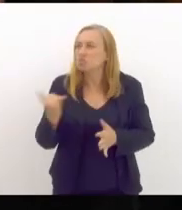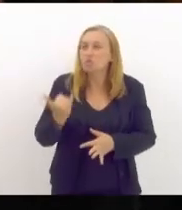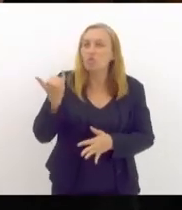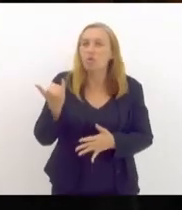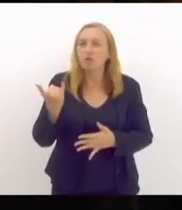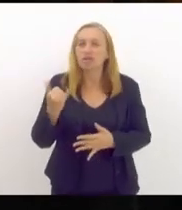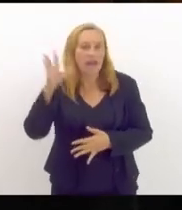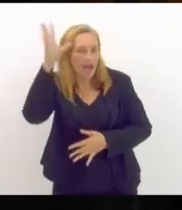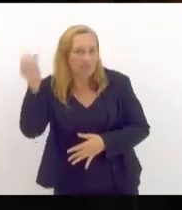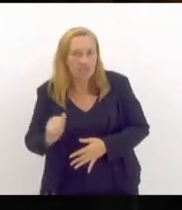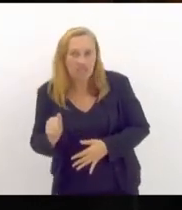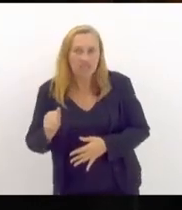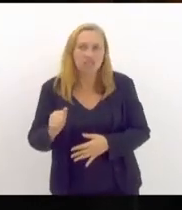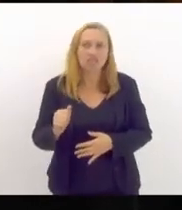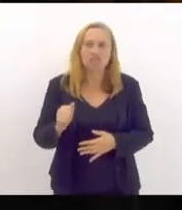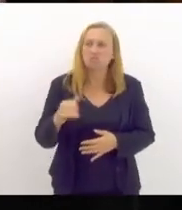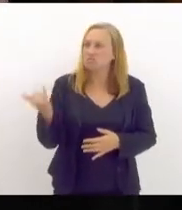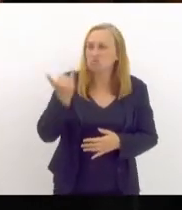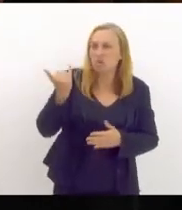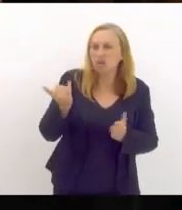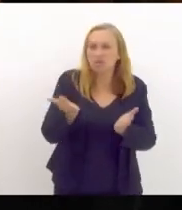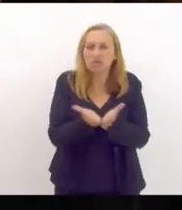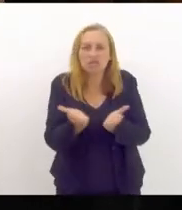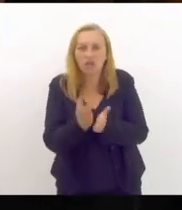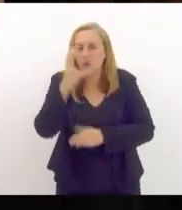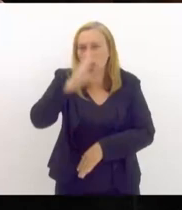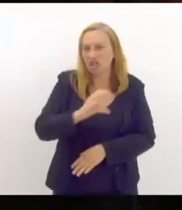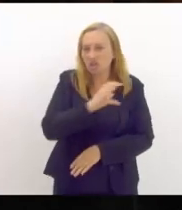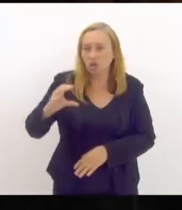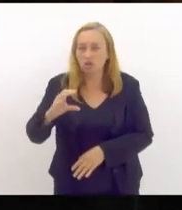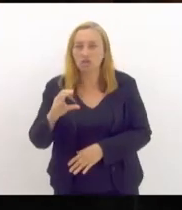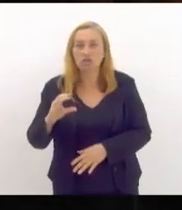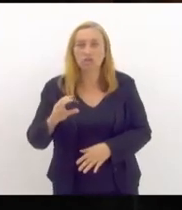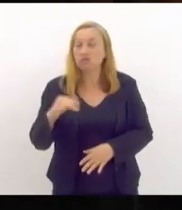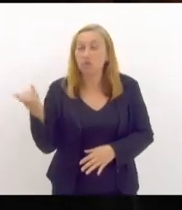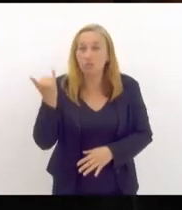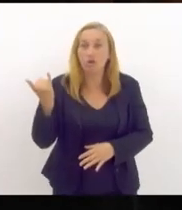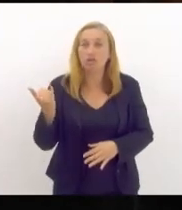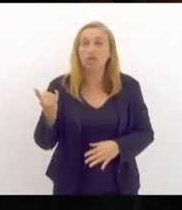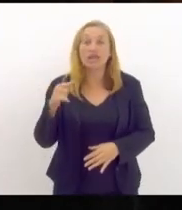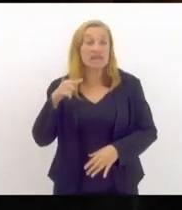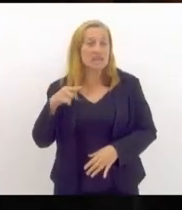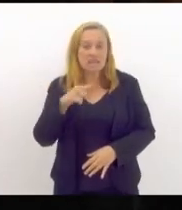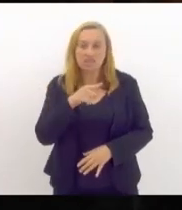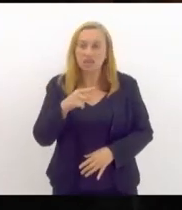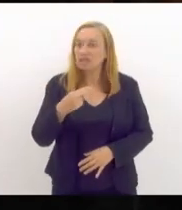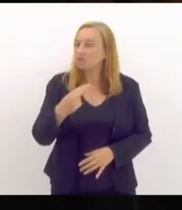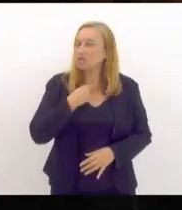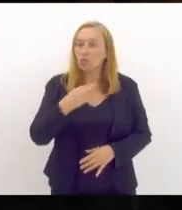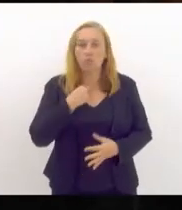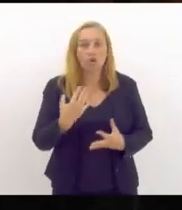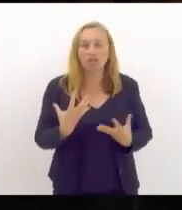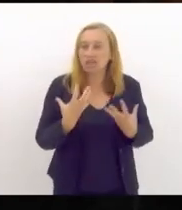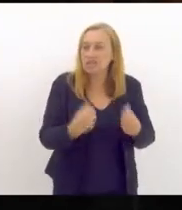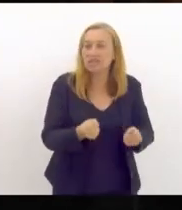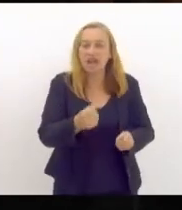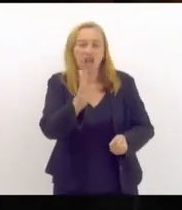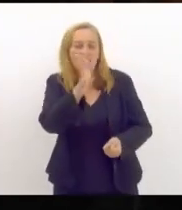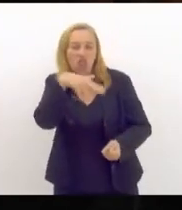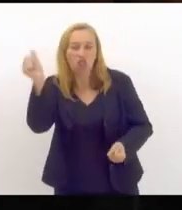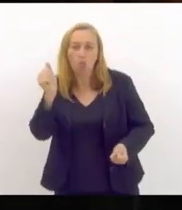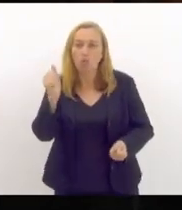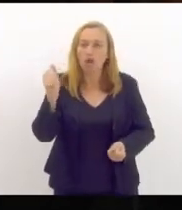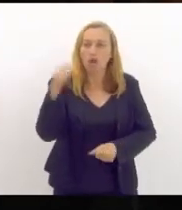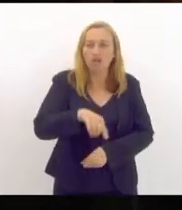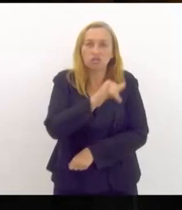se tem matrizes africanas Não importa se é cristão se é católico se é espírito não importa só que isso aqui não pode nunca ser